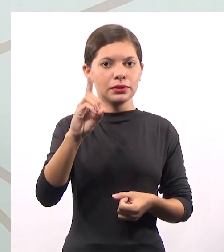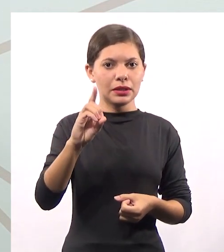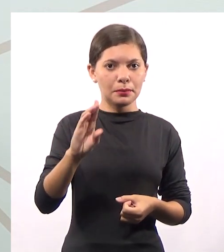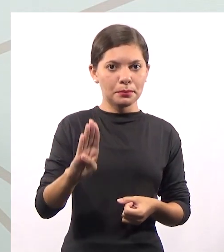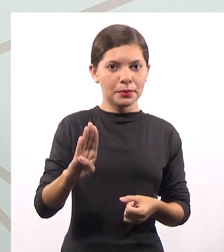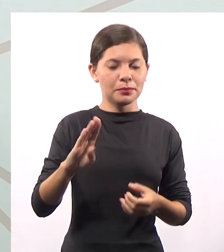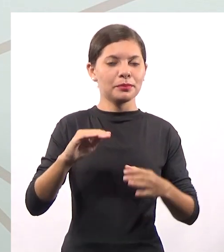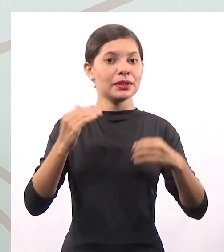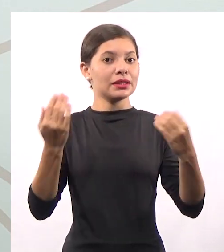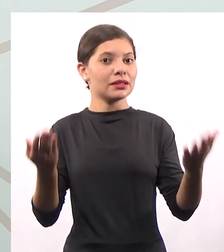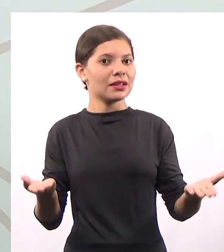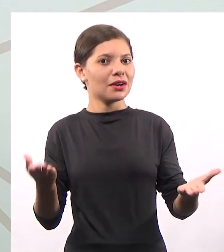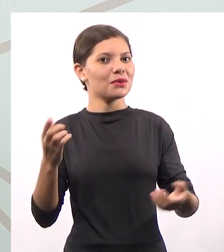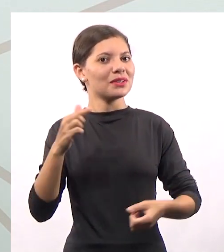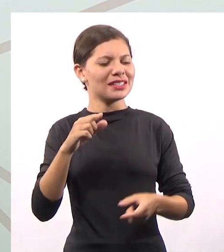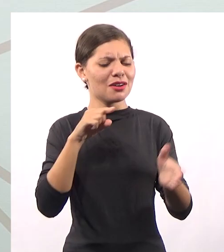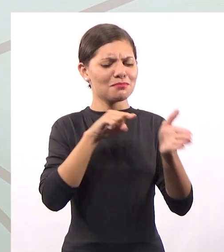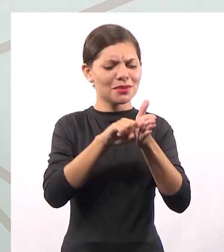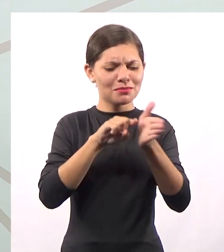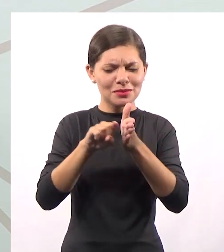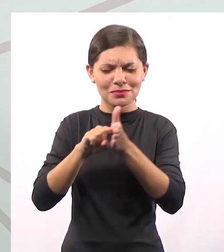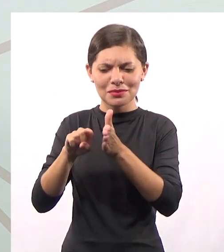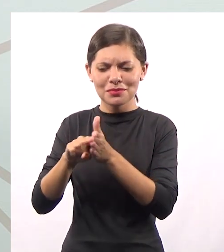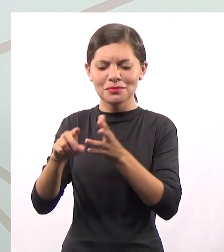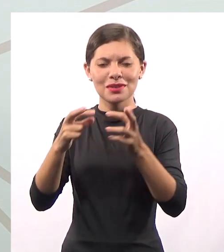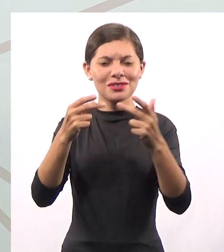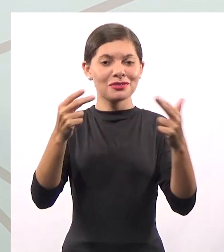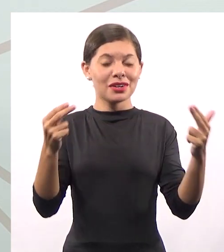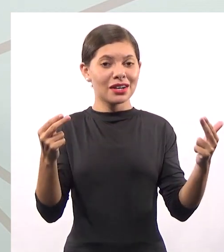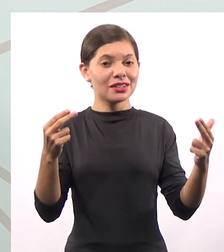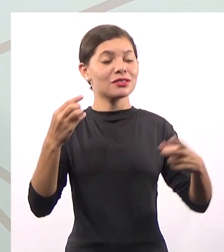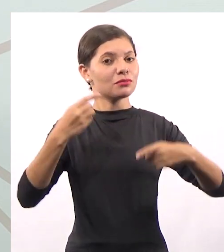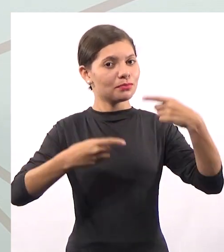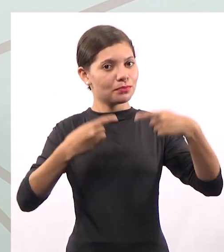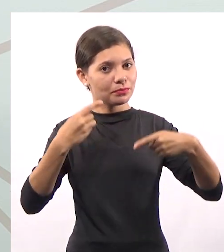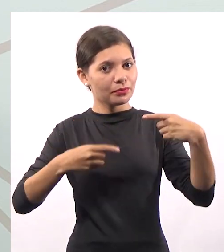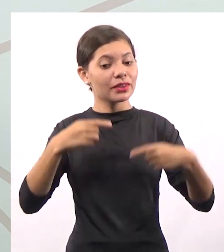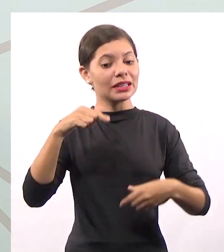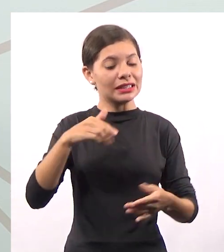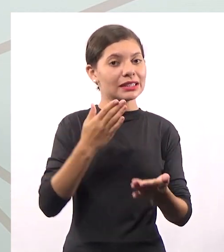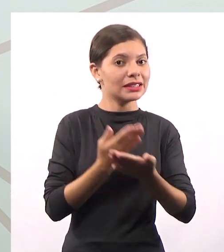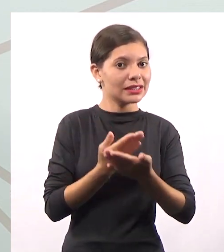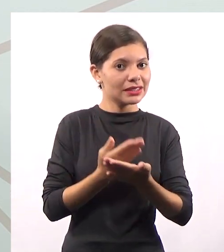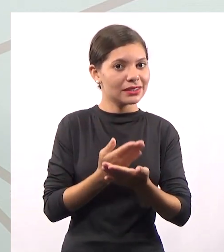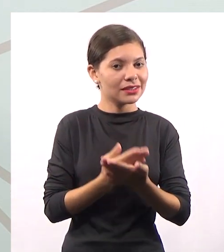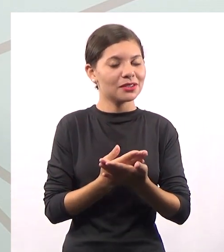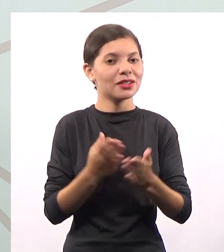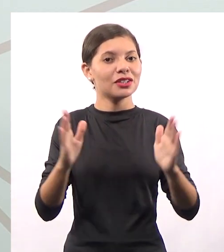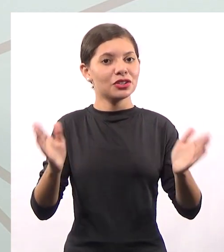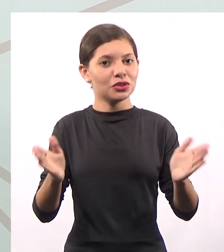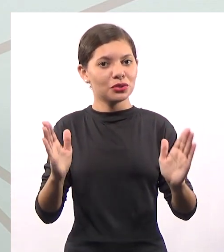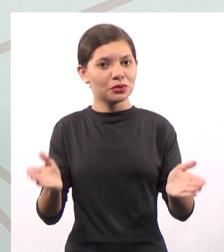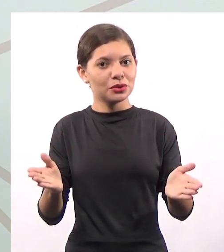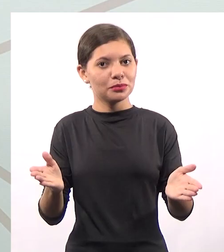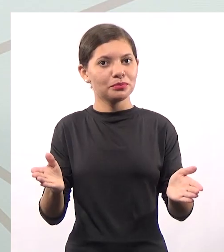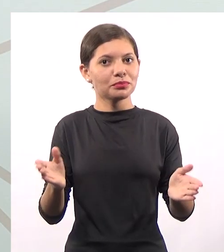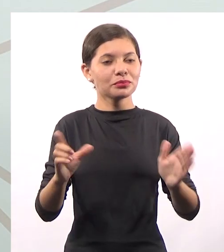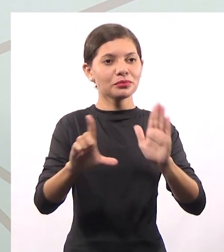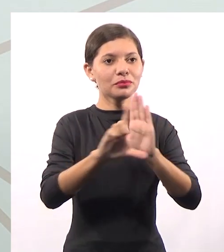LDB? Então, são esses questionamentos que nós vamos debater nesse episódio